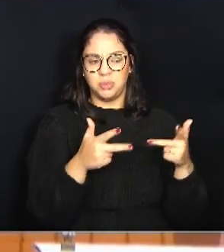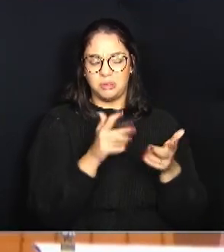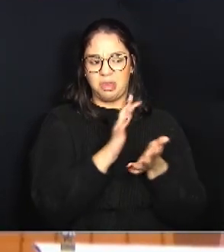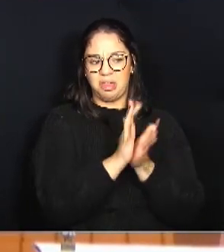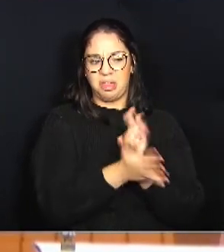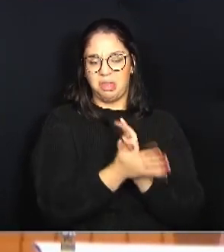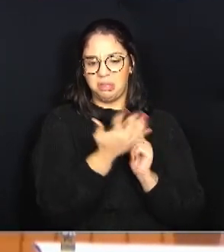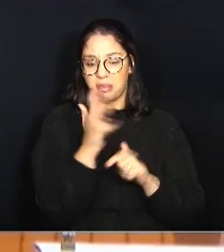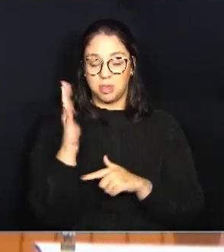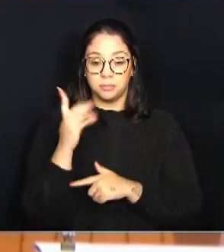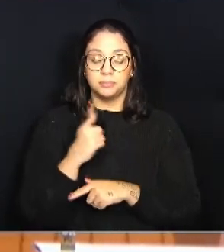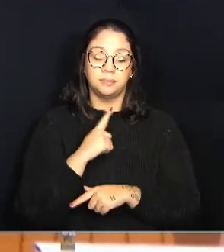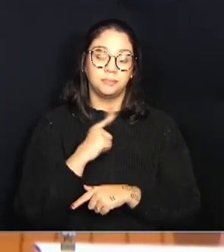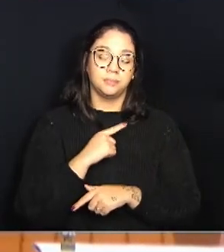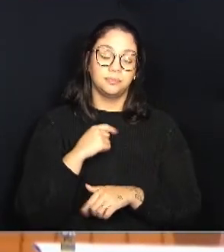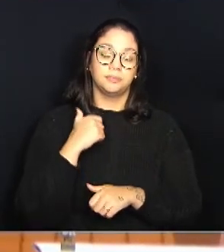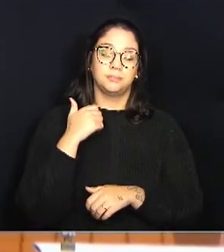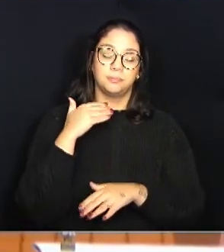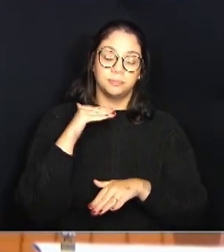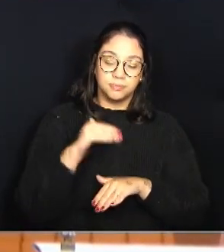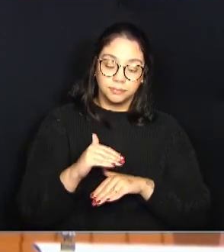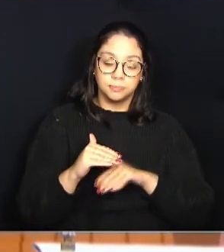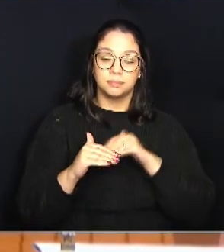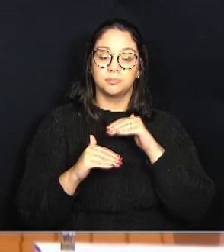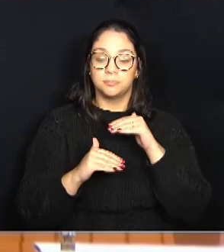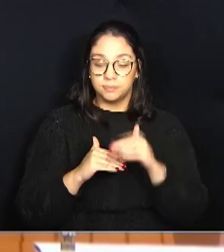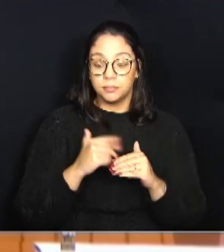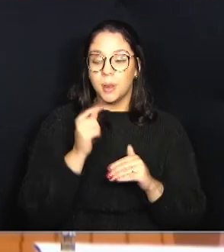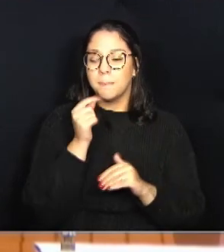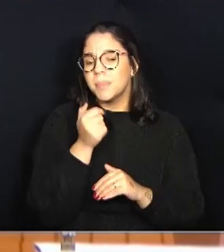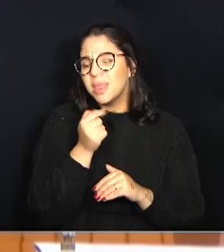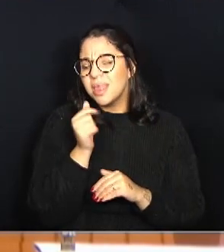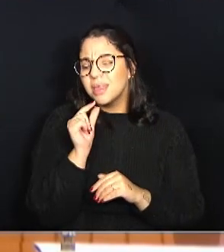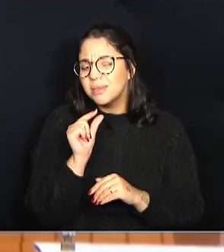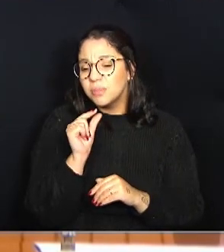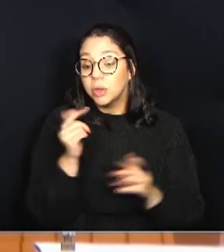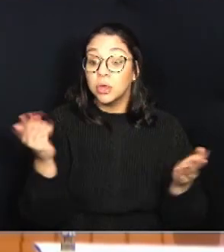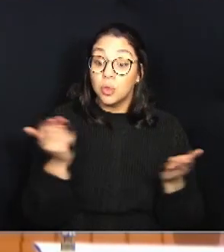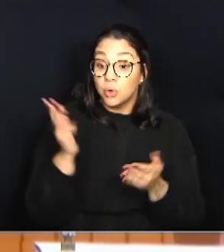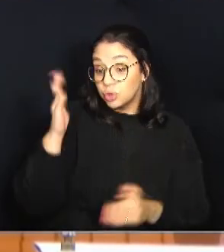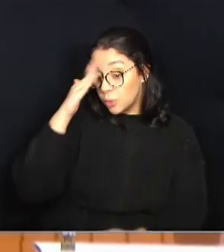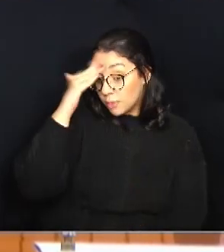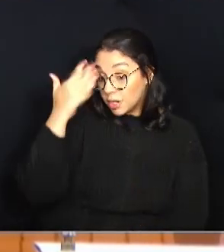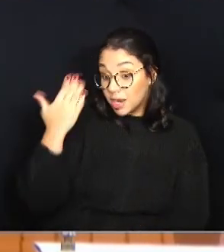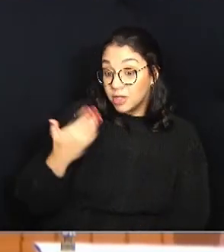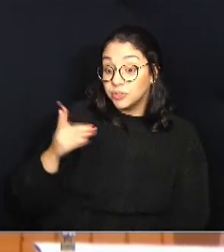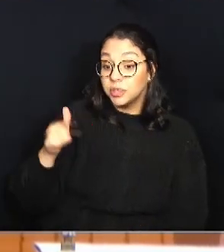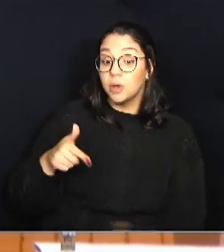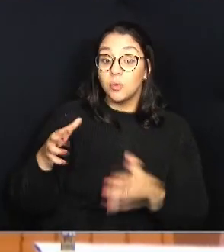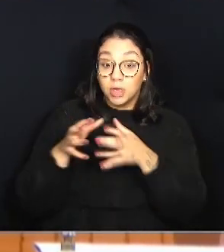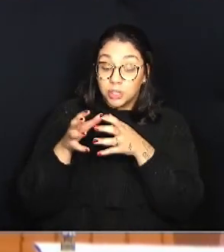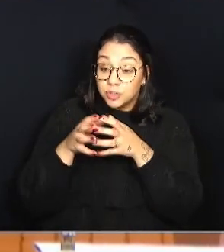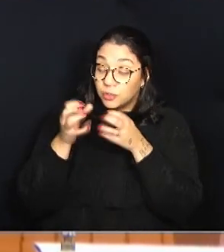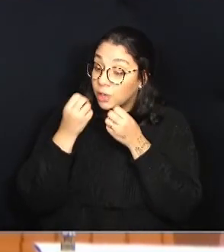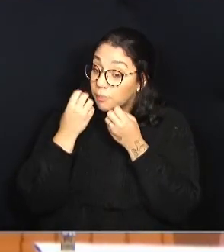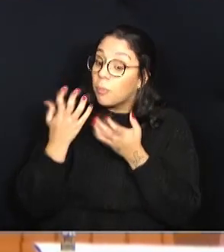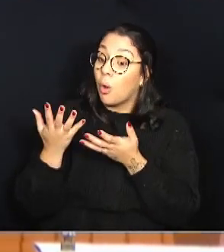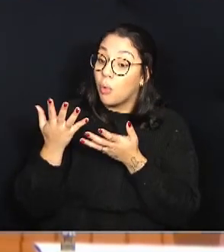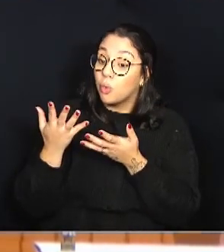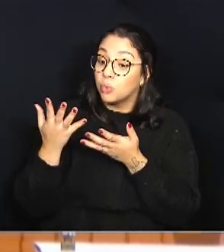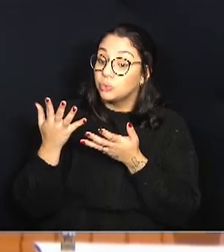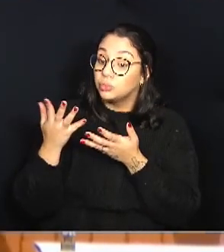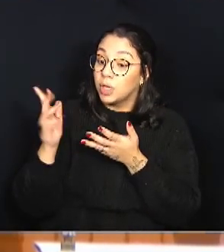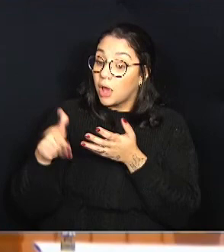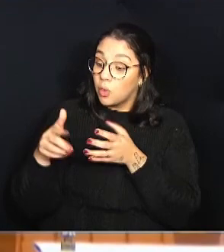ações, em ações como estas que aqui a gente homenageia, o coletivo, e que bom, Igor, que o coletivo